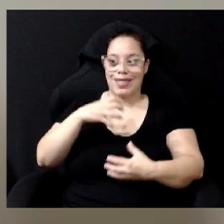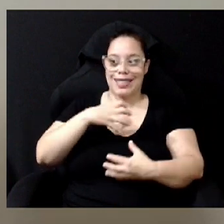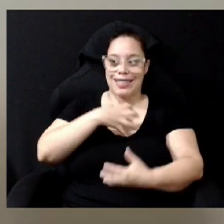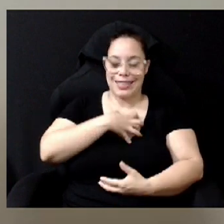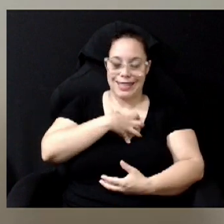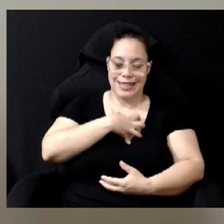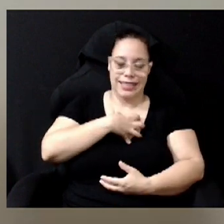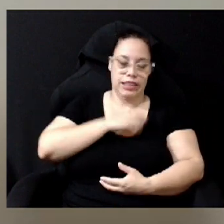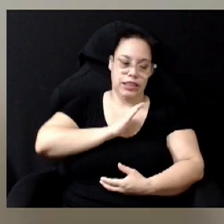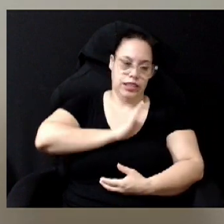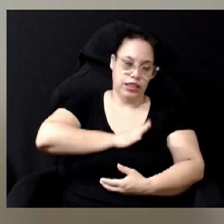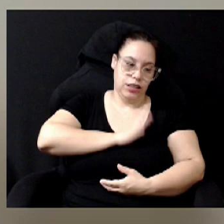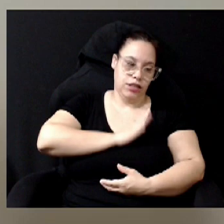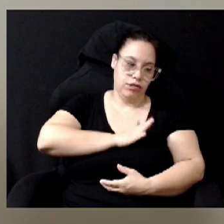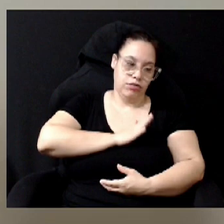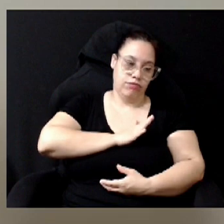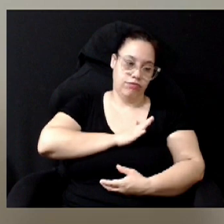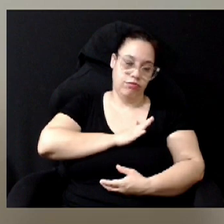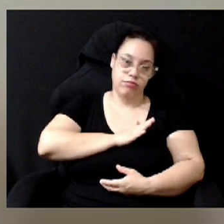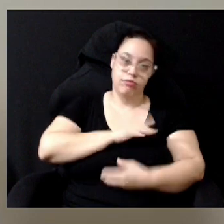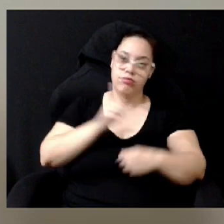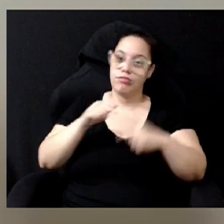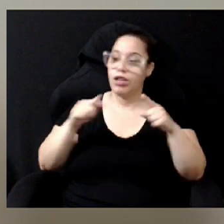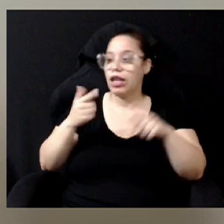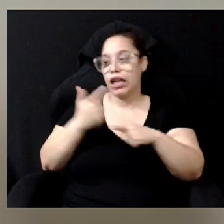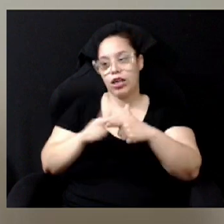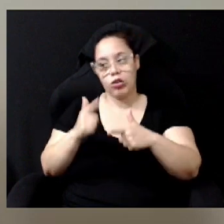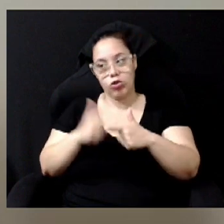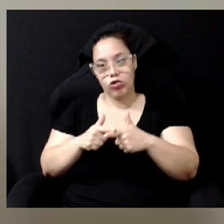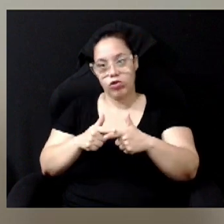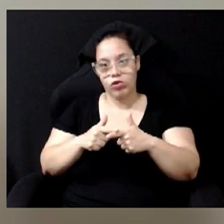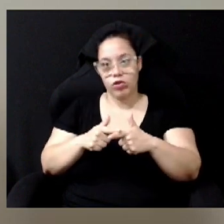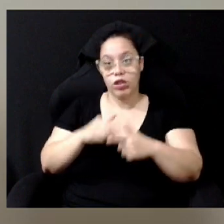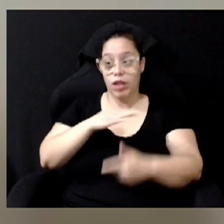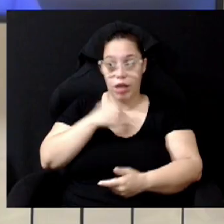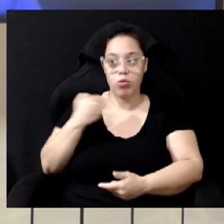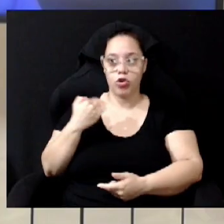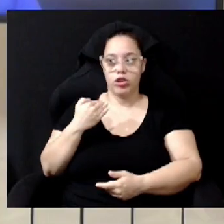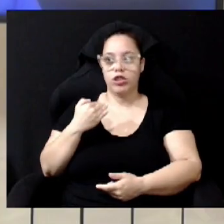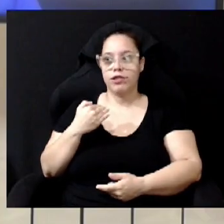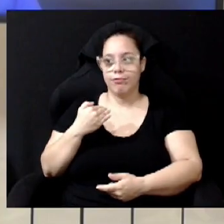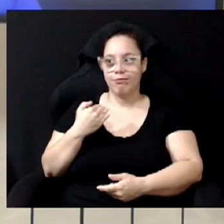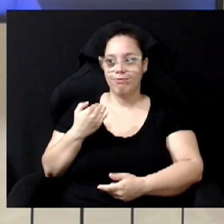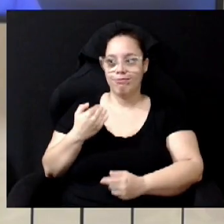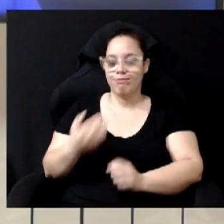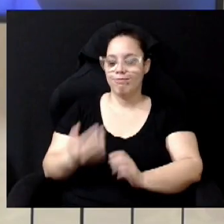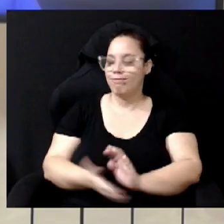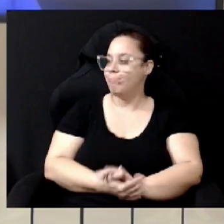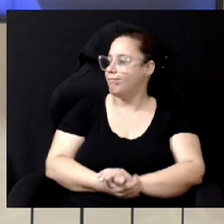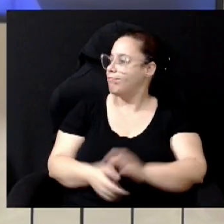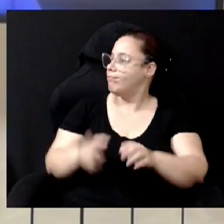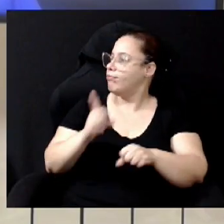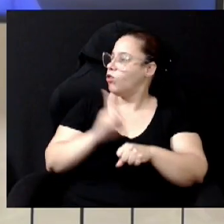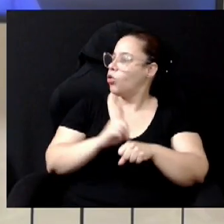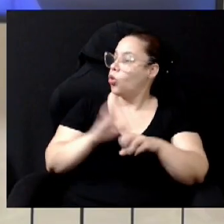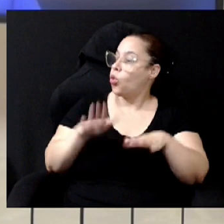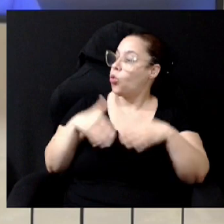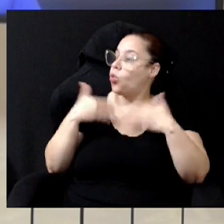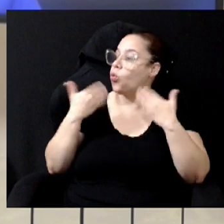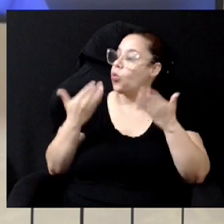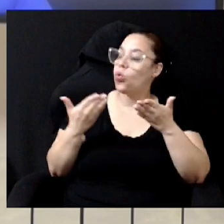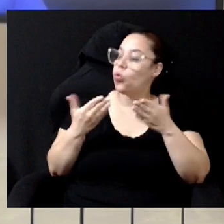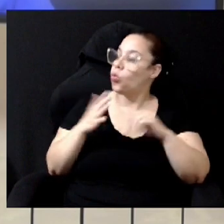coração, levando para uma série de problemas, inclusive a morte. Doutor, e o que causa essa